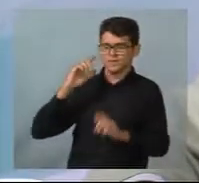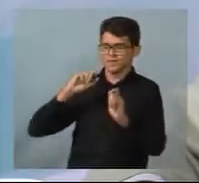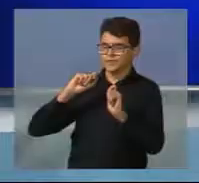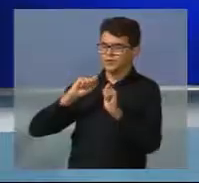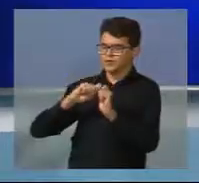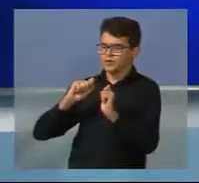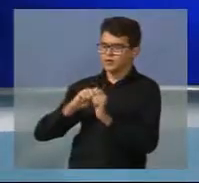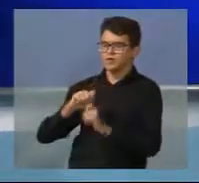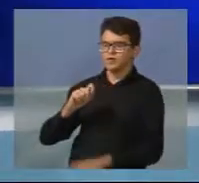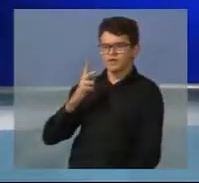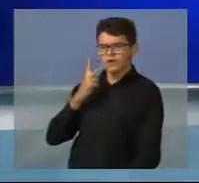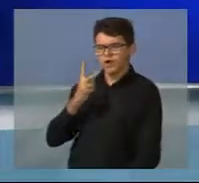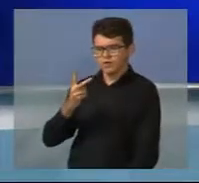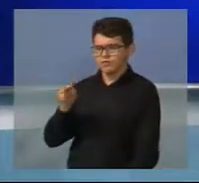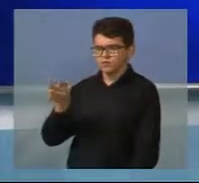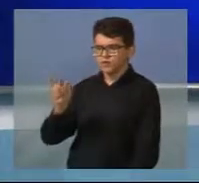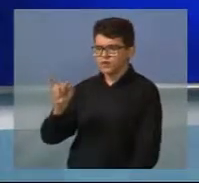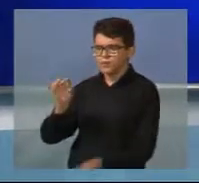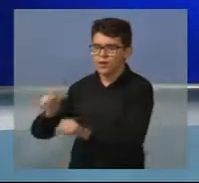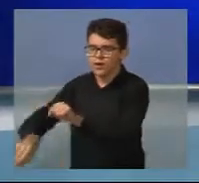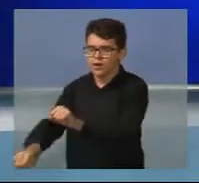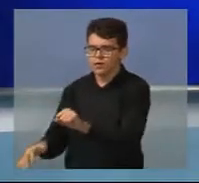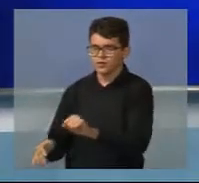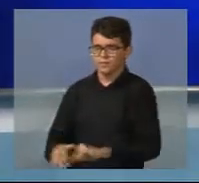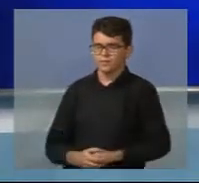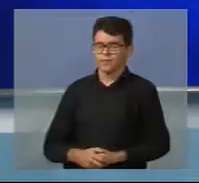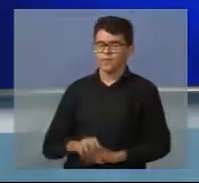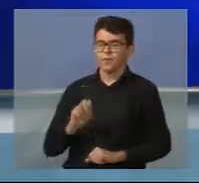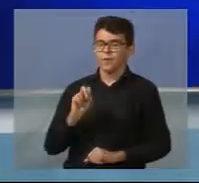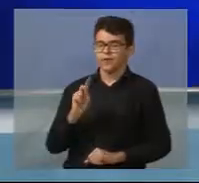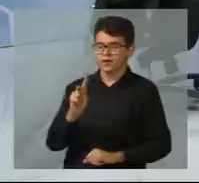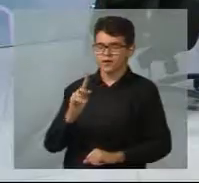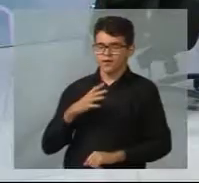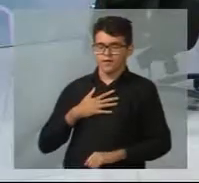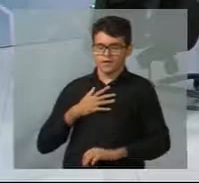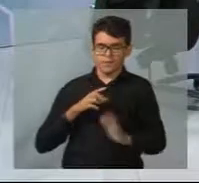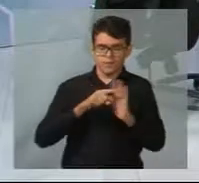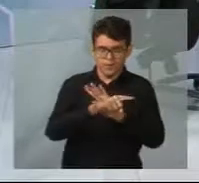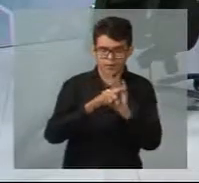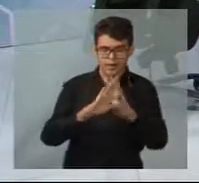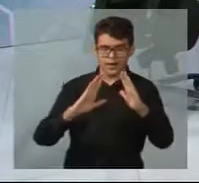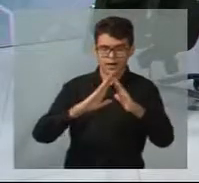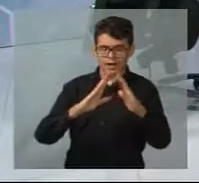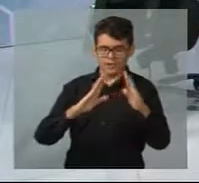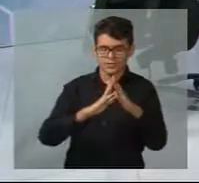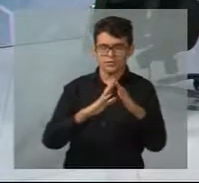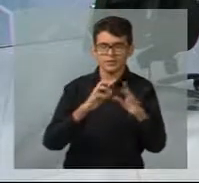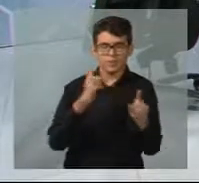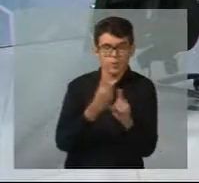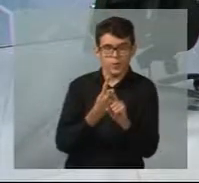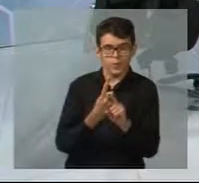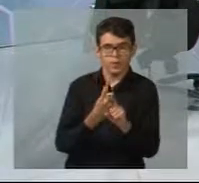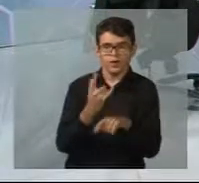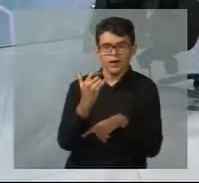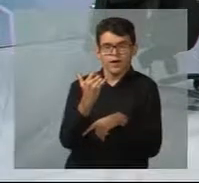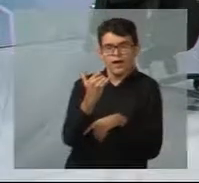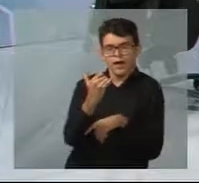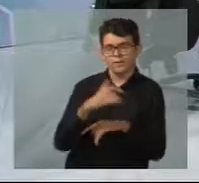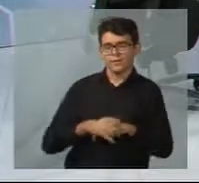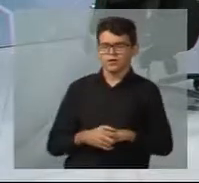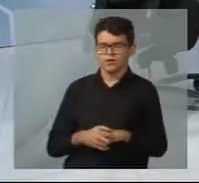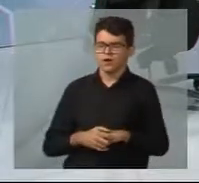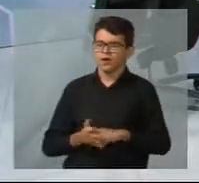Depois descobre um motorista de praça que diz, não, eu o levei para aquela região naquela noite. Então você vai reunindo,